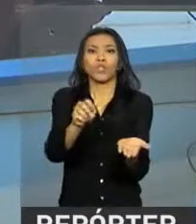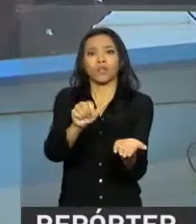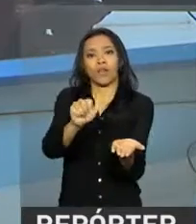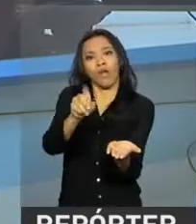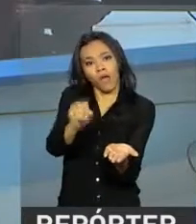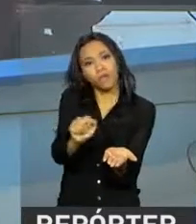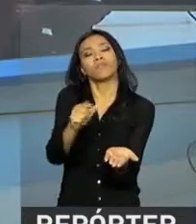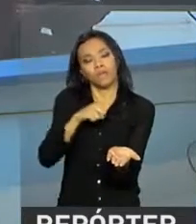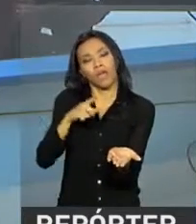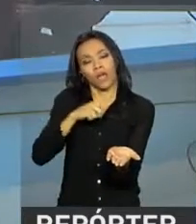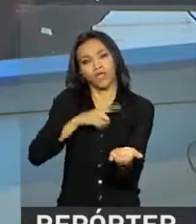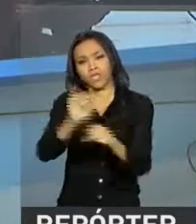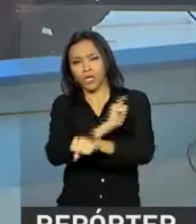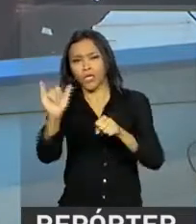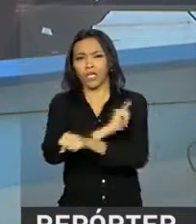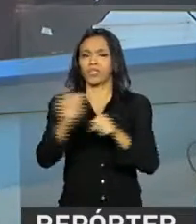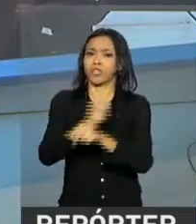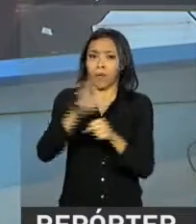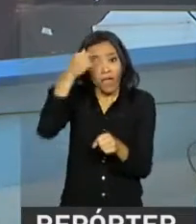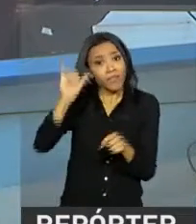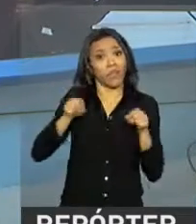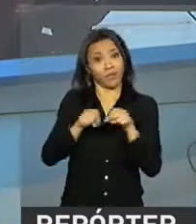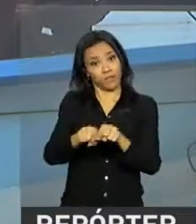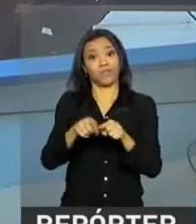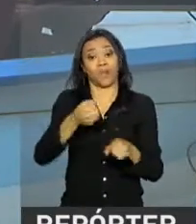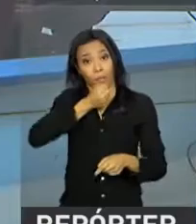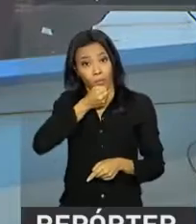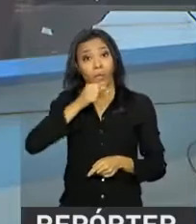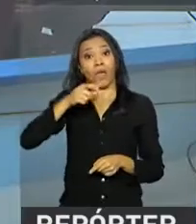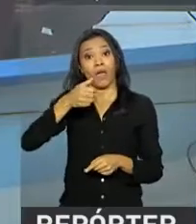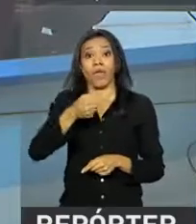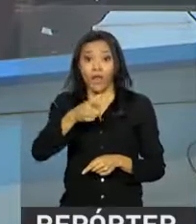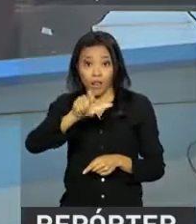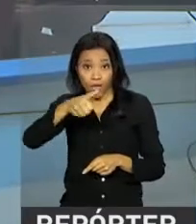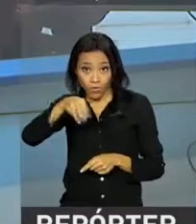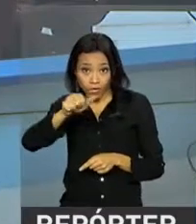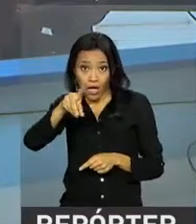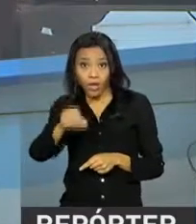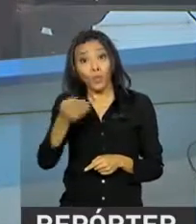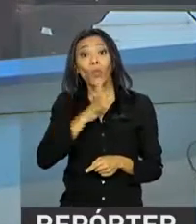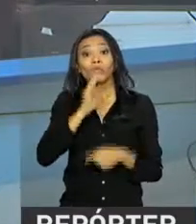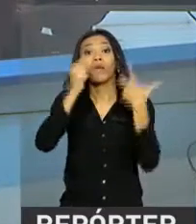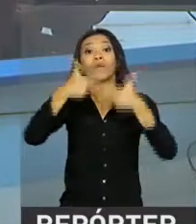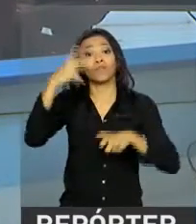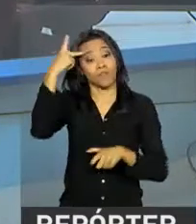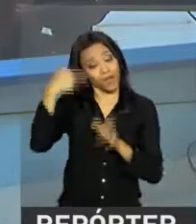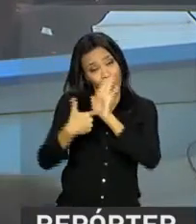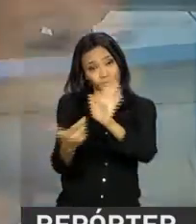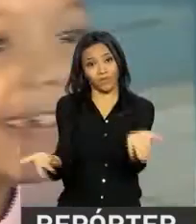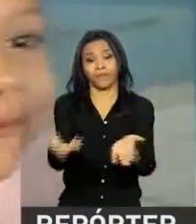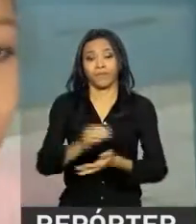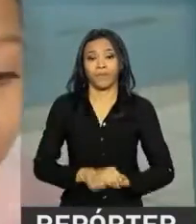para combater esse desperdício o repórter leonardo meira conheceu uma delas lá em são paulo e mostra pra gente agora